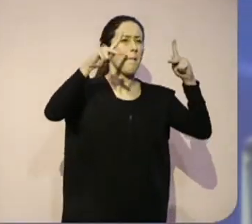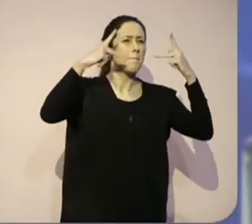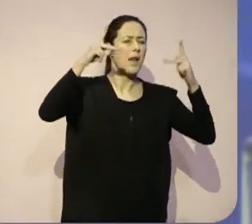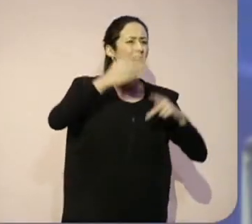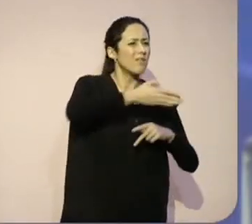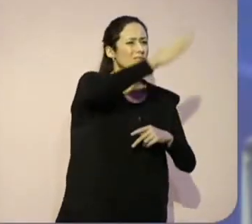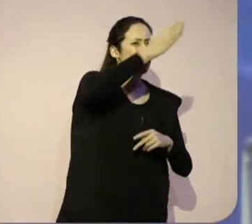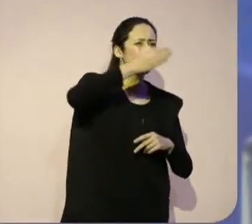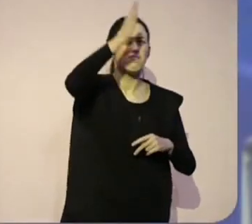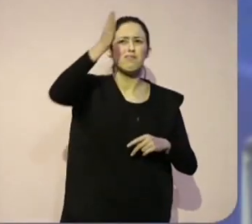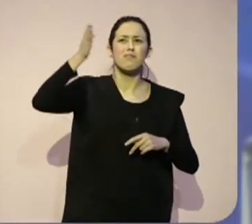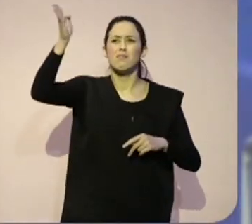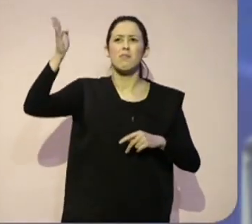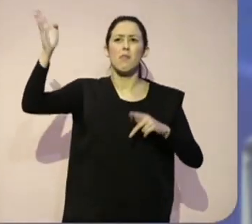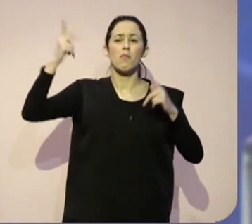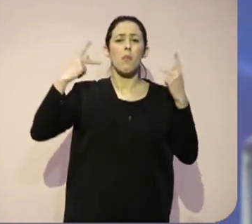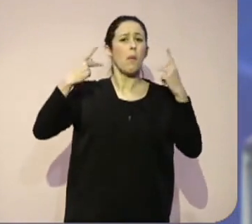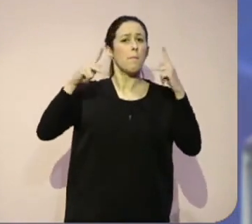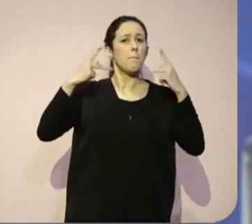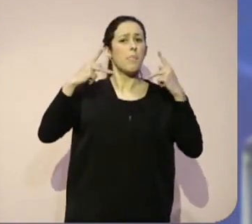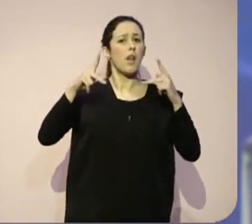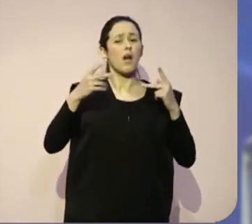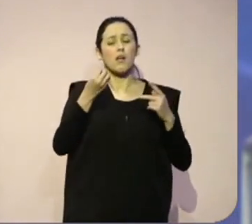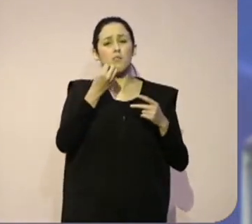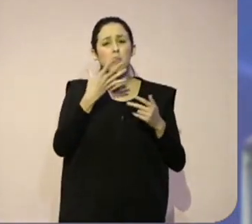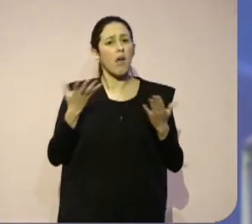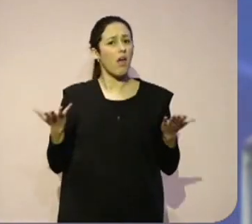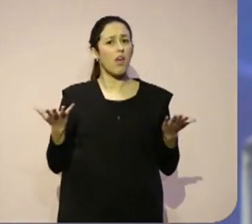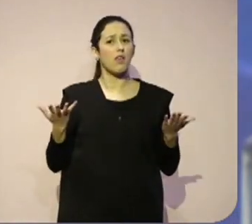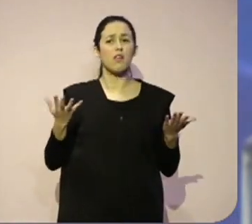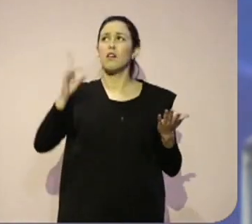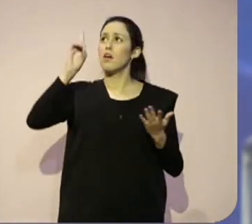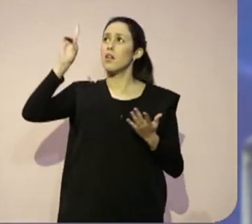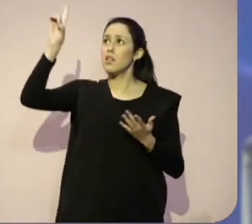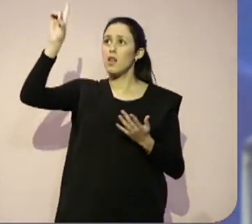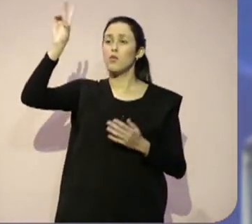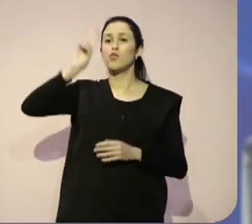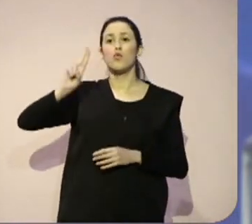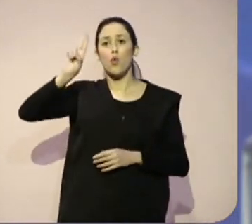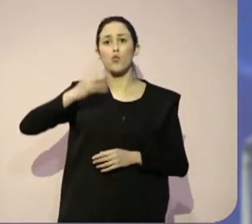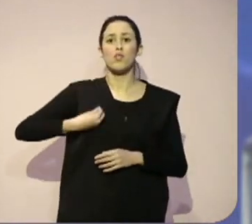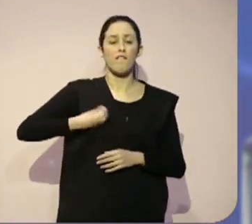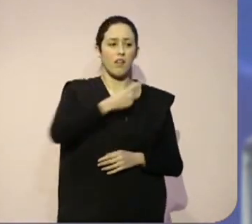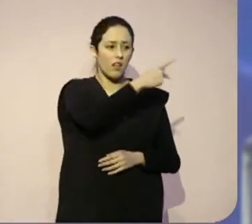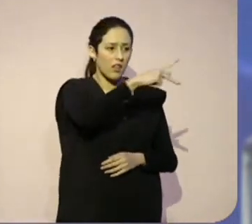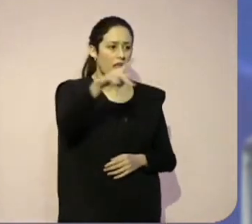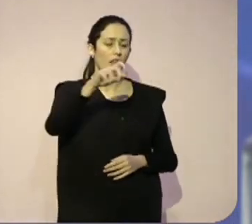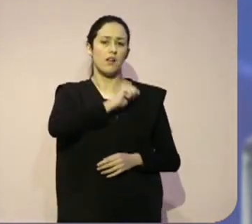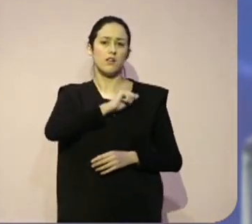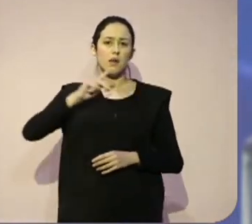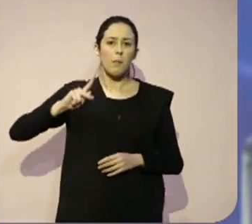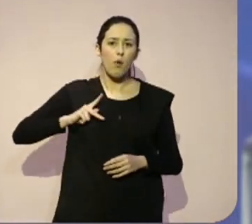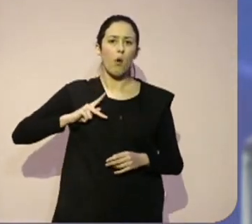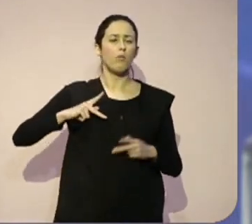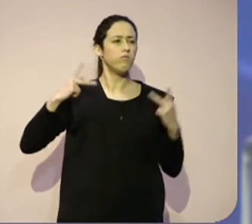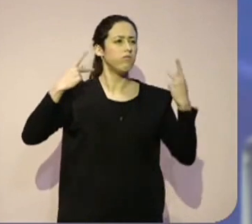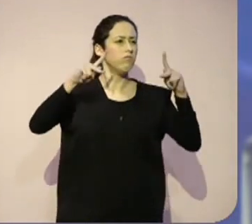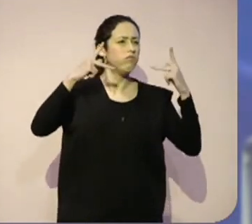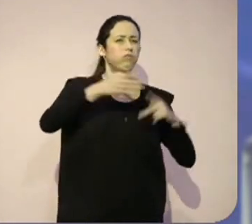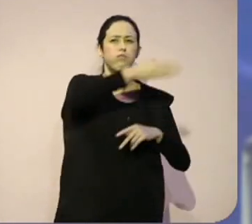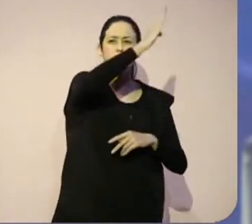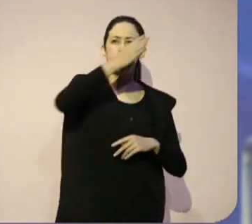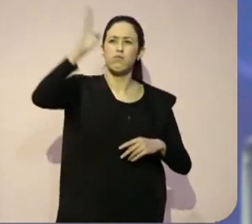Deus. Eles são perseguidos por serem instrumentos de Deus para operar sinais